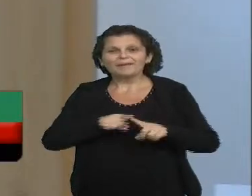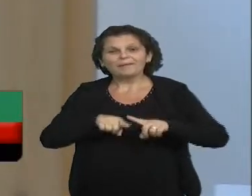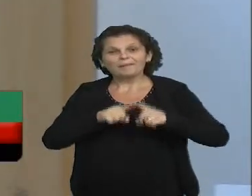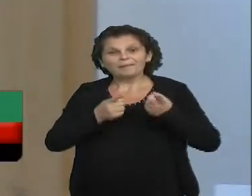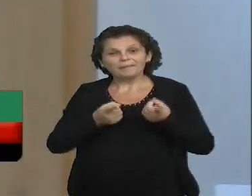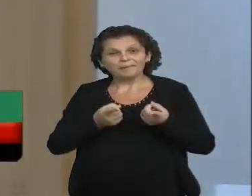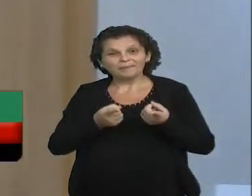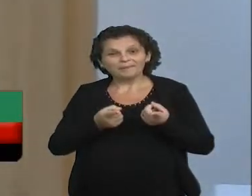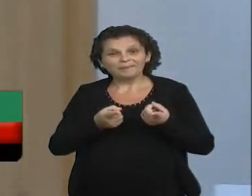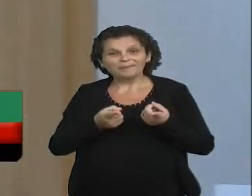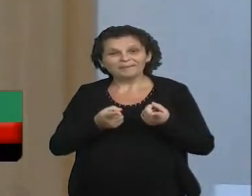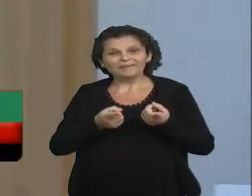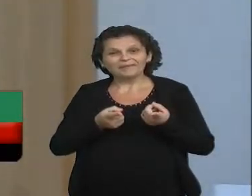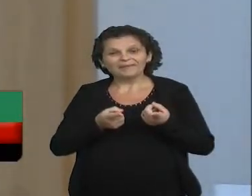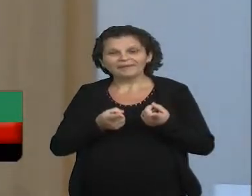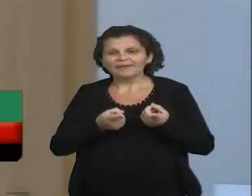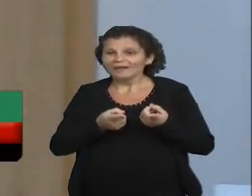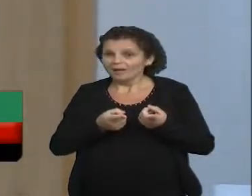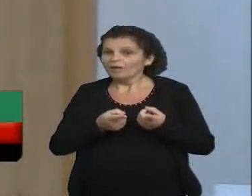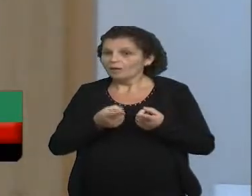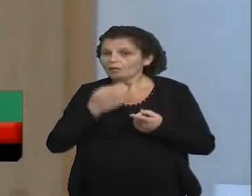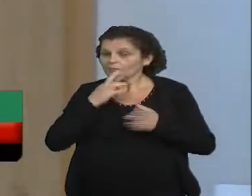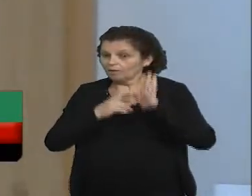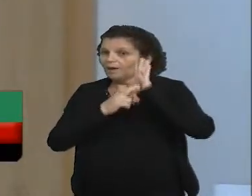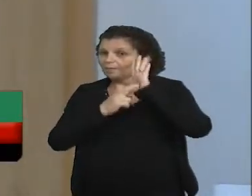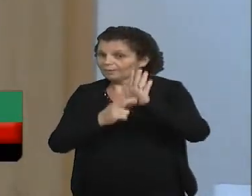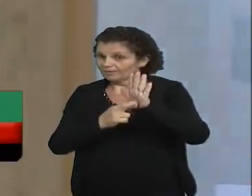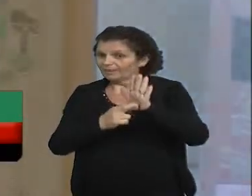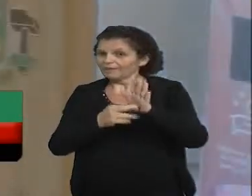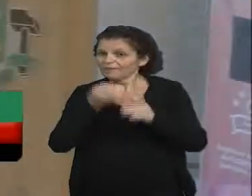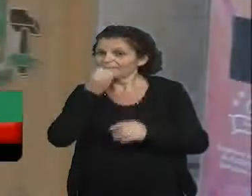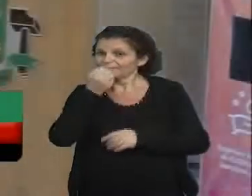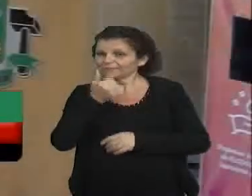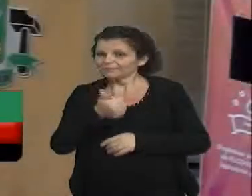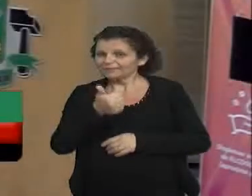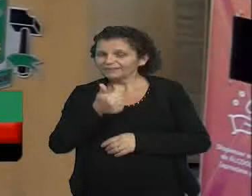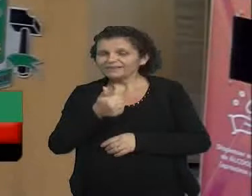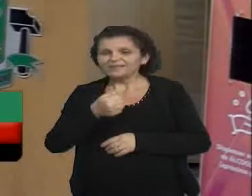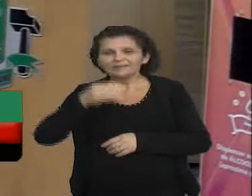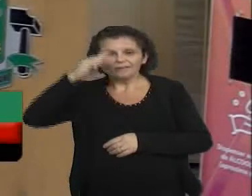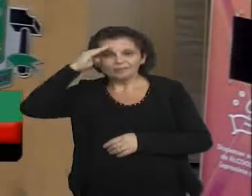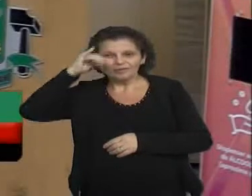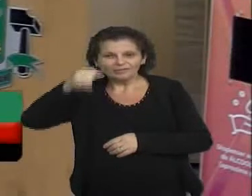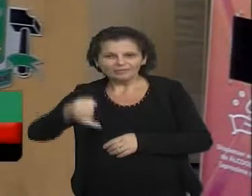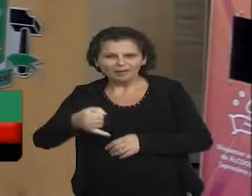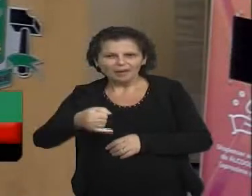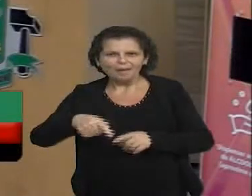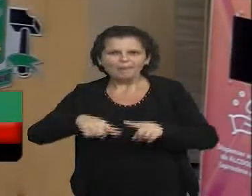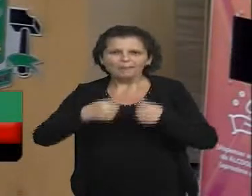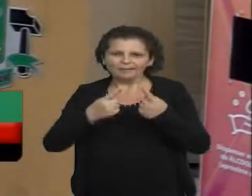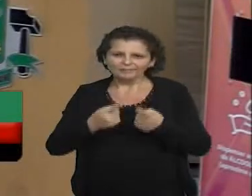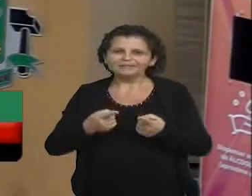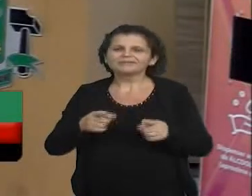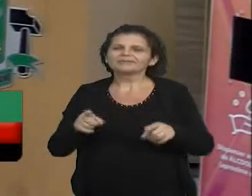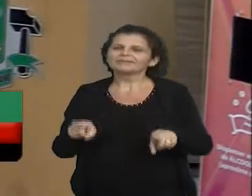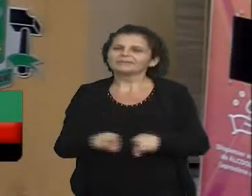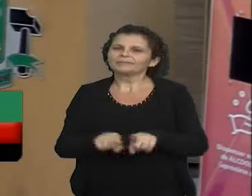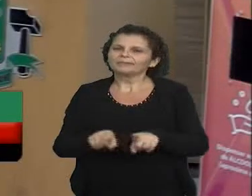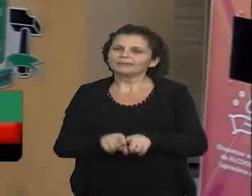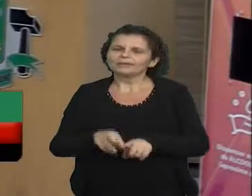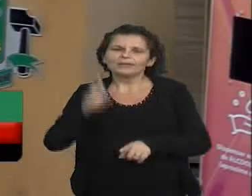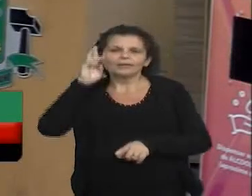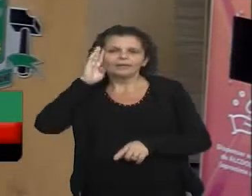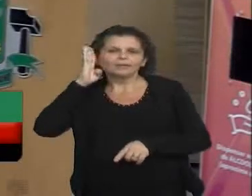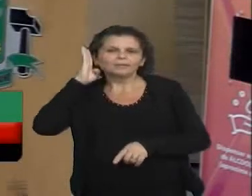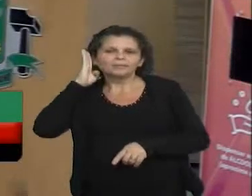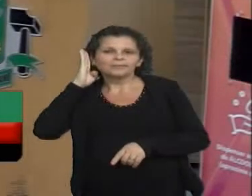Não, gente, imagina, nós estamos muito felizes com o Josias aqui, mas é importante a gente dizer, e o Ribamar ele